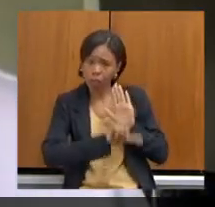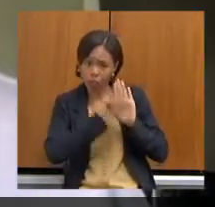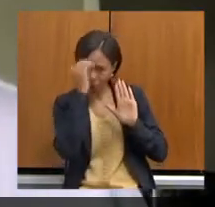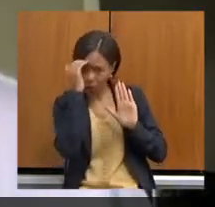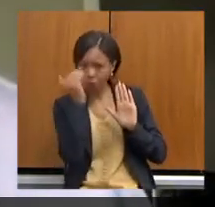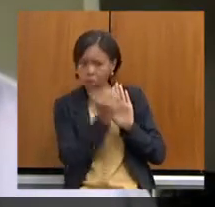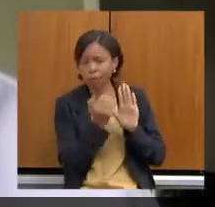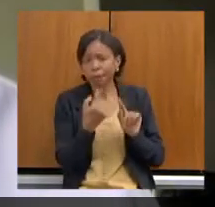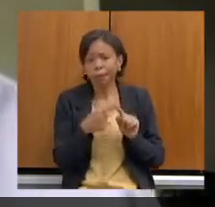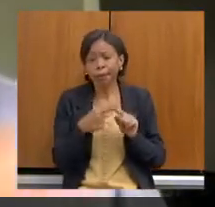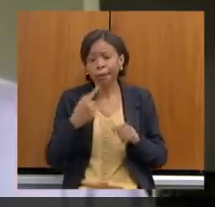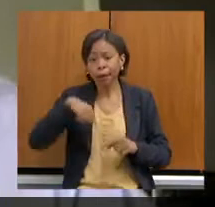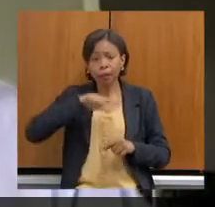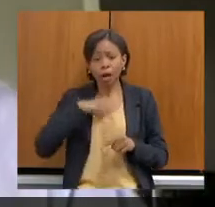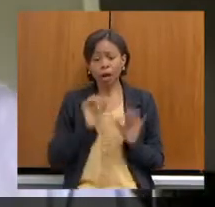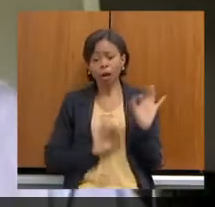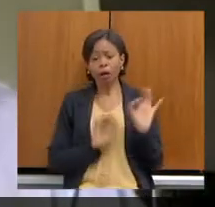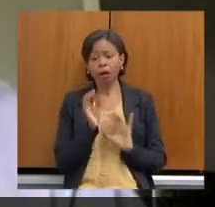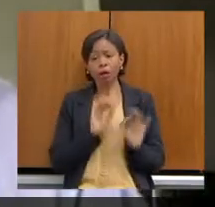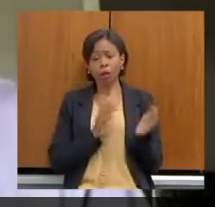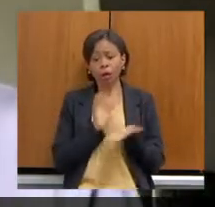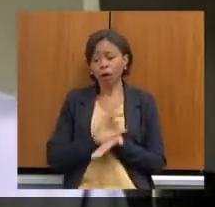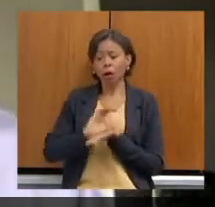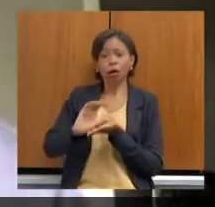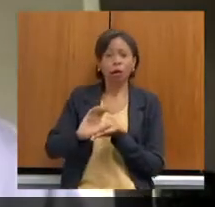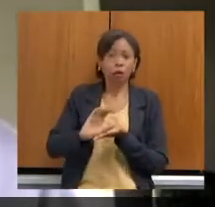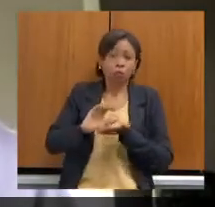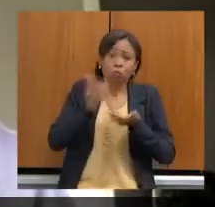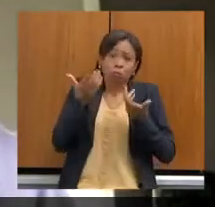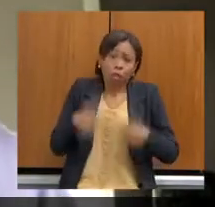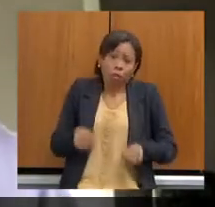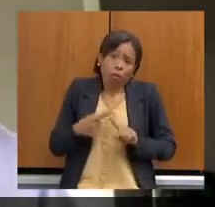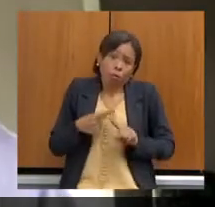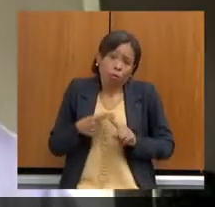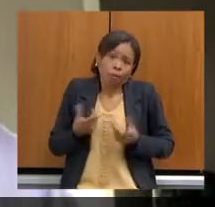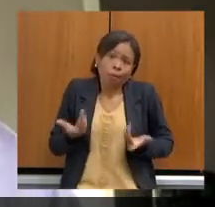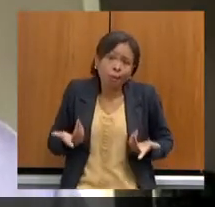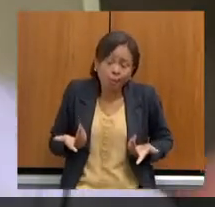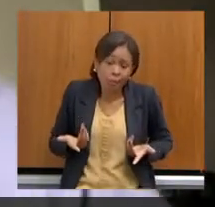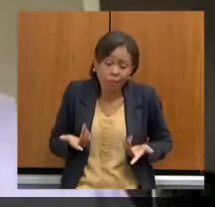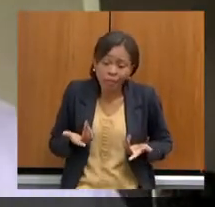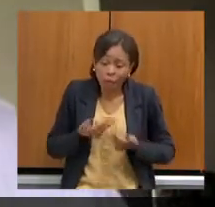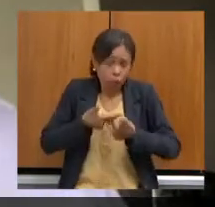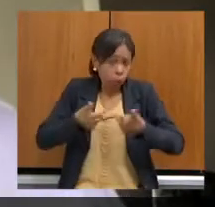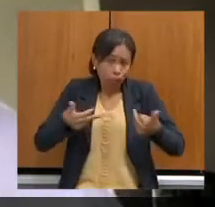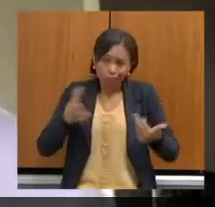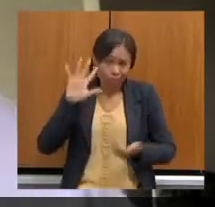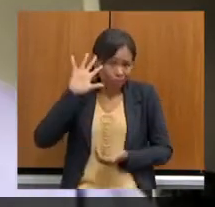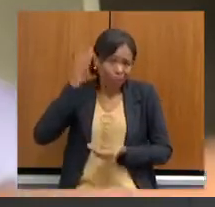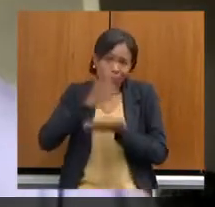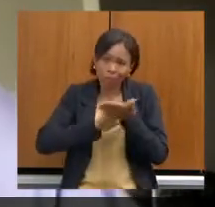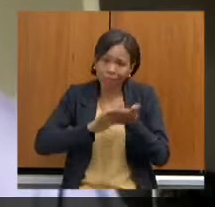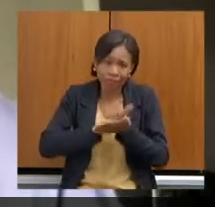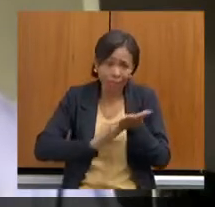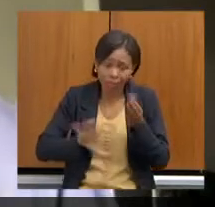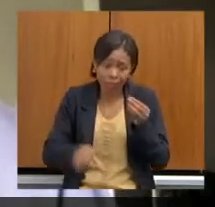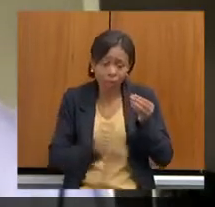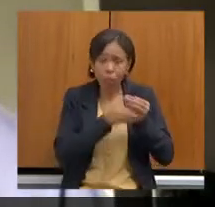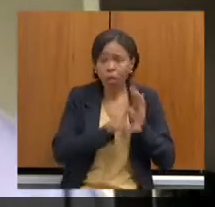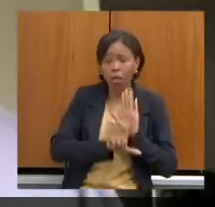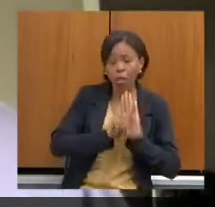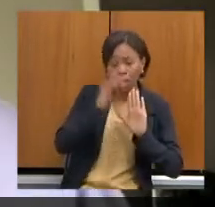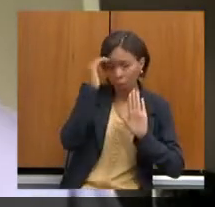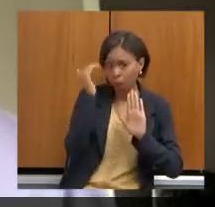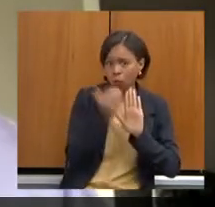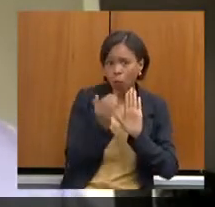porque desisti mula a gente colocaram que custa Secretaria de agropecuária porque as coisas não sai assim - não foi entregue